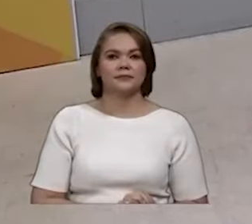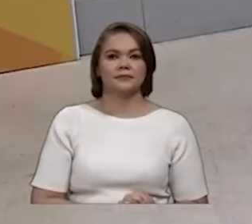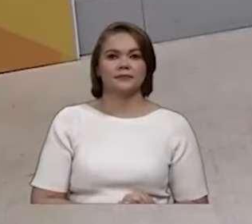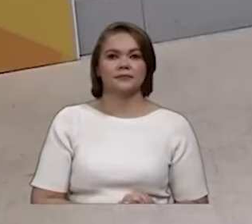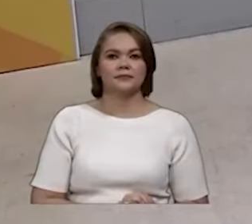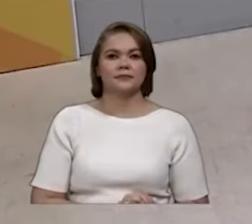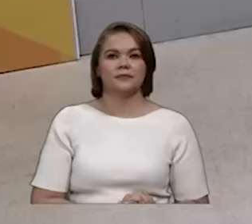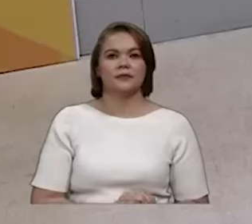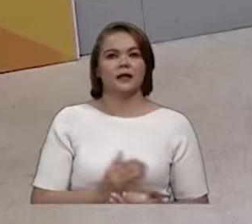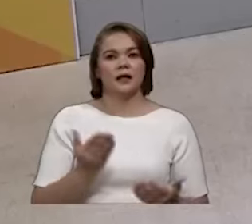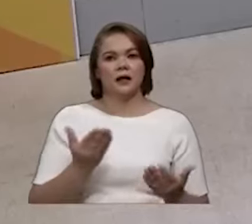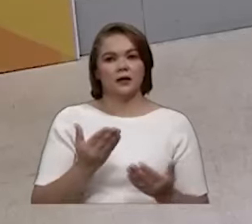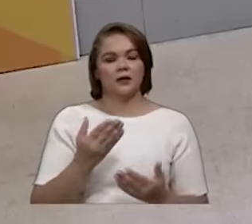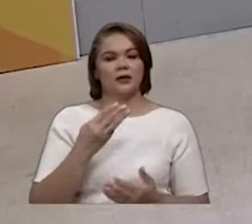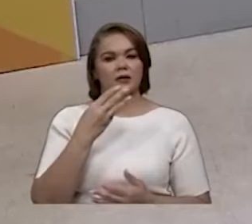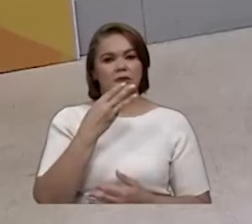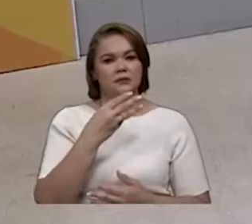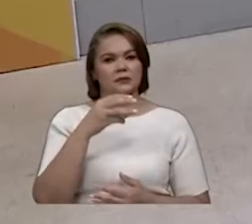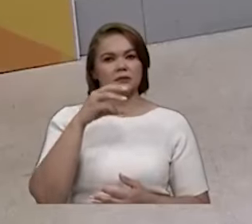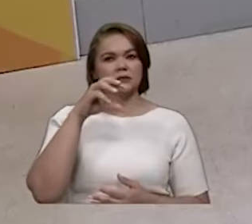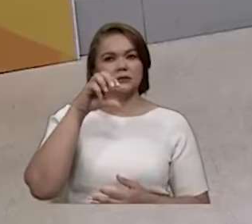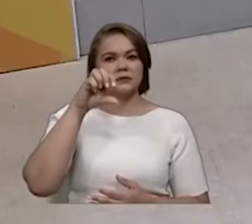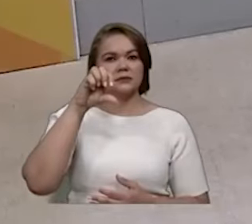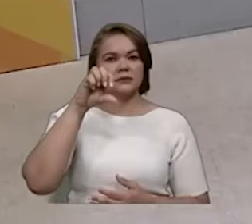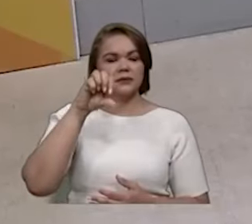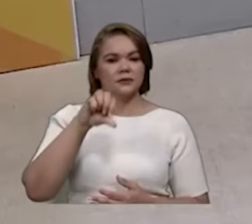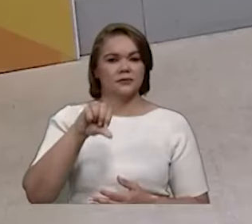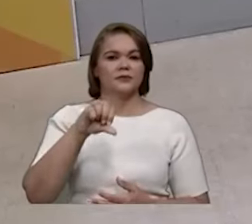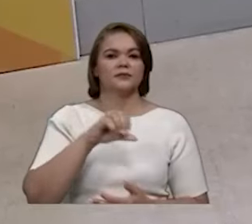foi? Pode chamar a próxima, então tá.